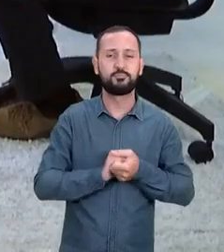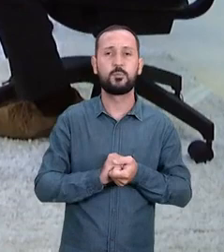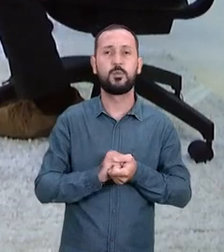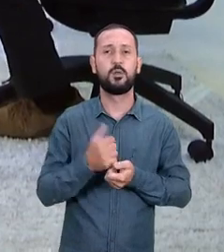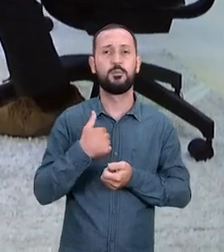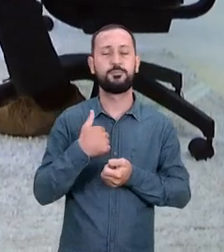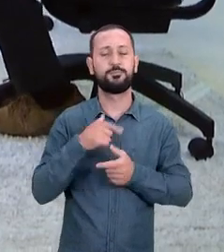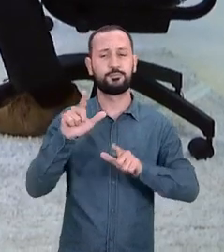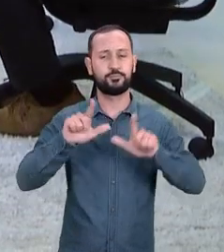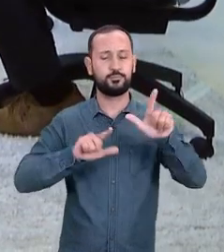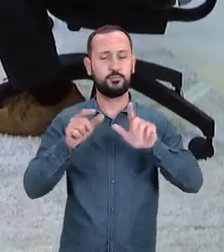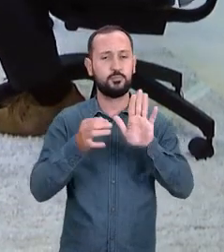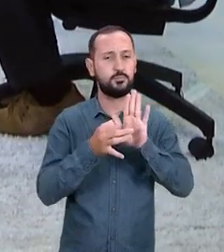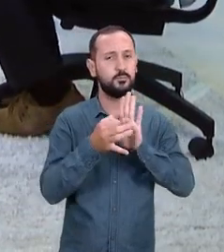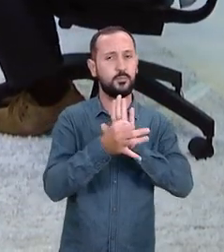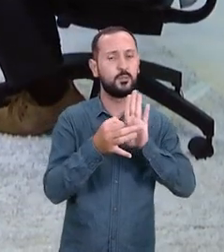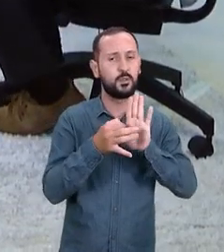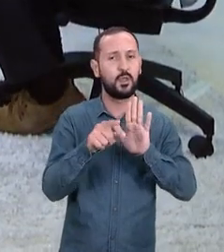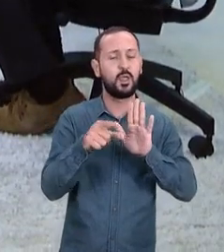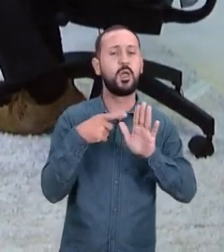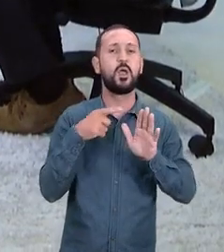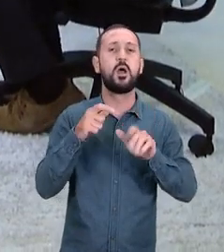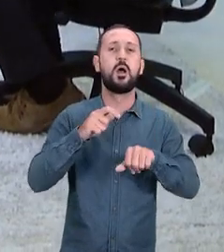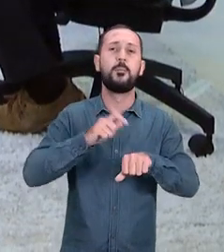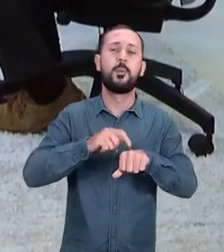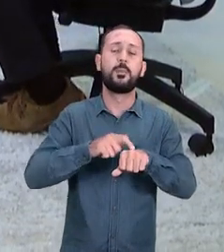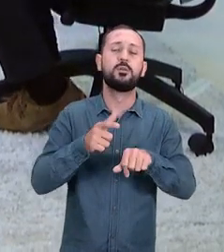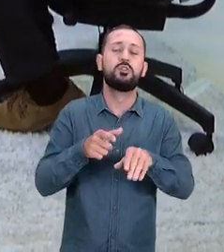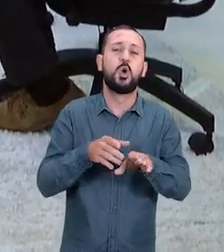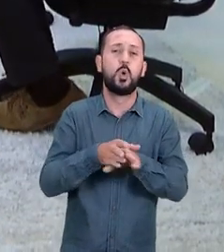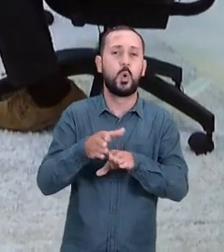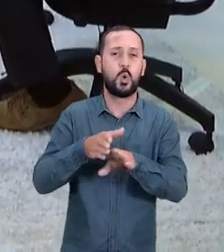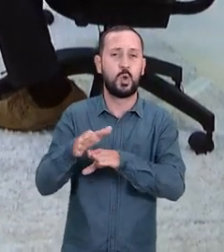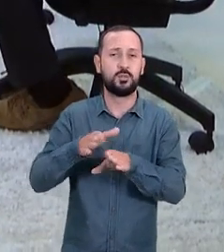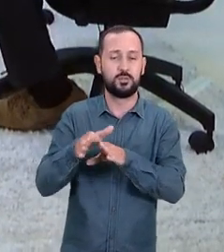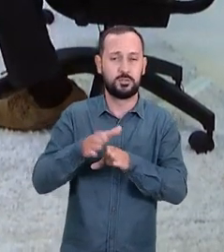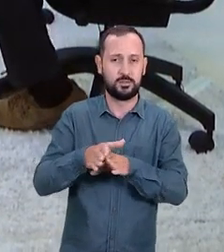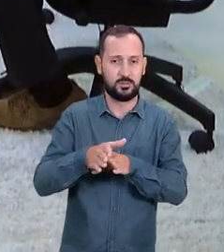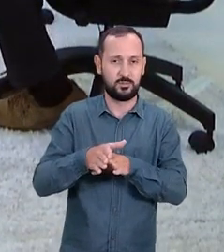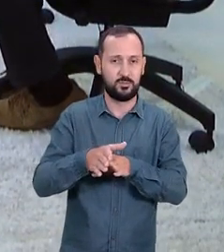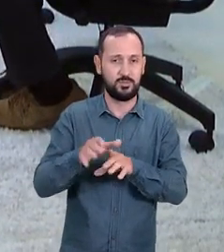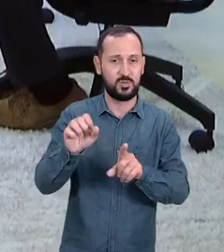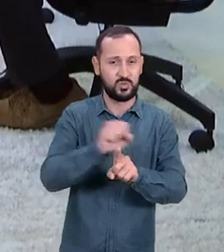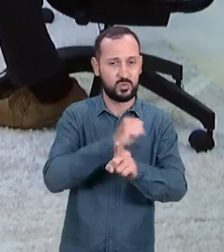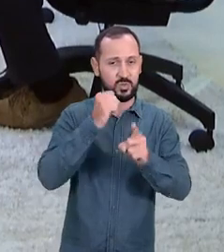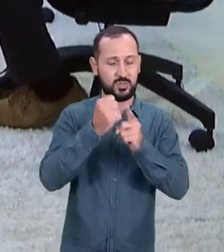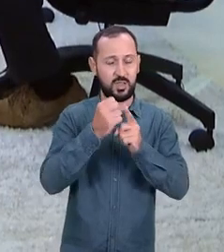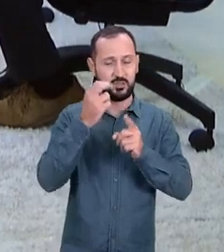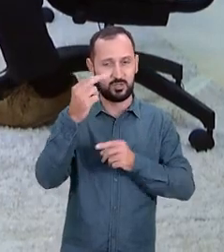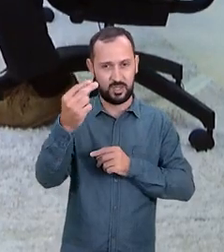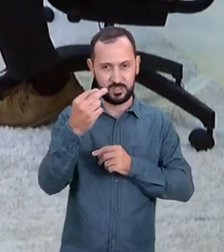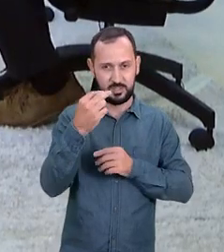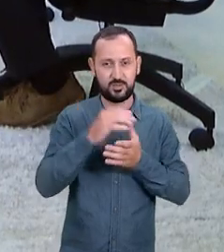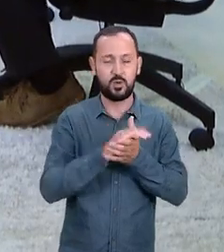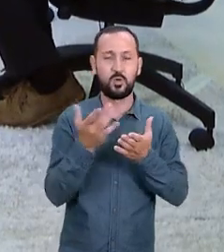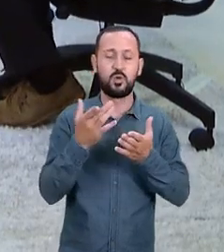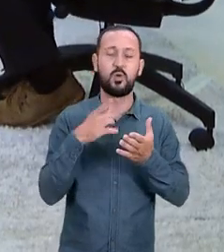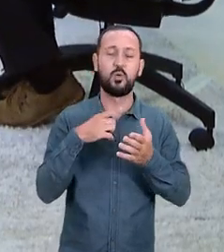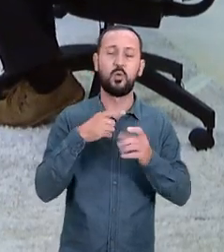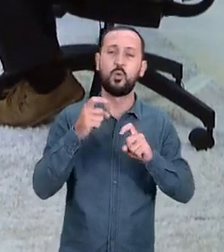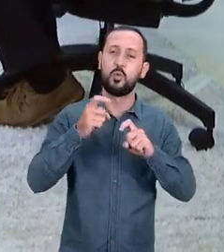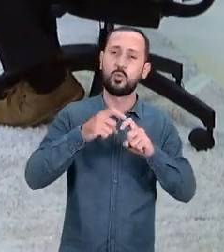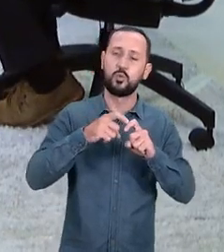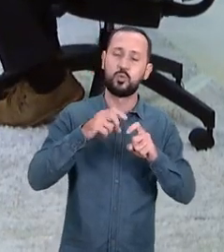O nosso programa Considerações realmente é um programa de orientação a toda a sociedade que nos assiste. O nosso querido